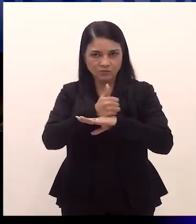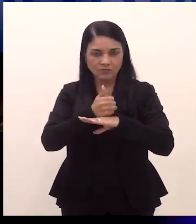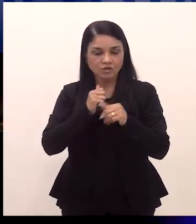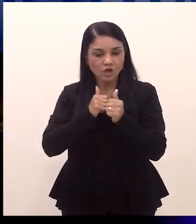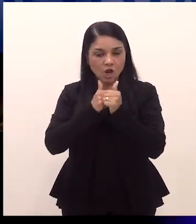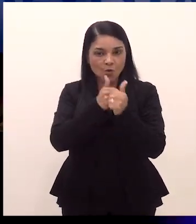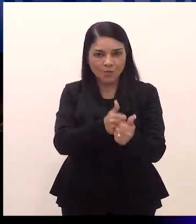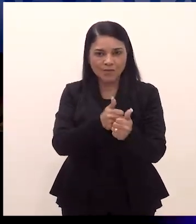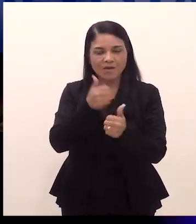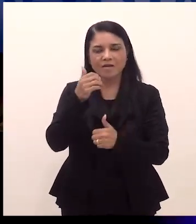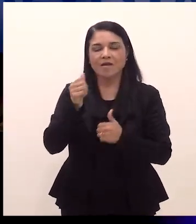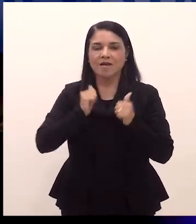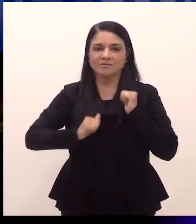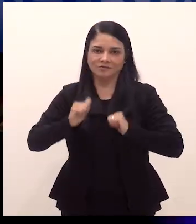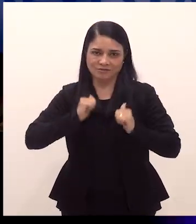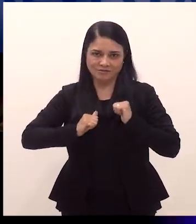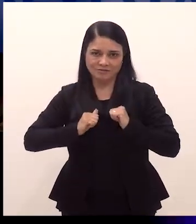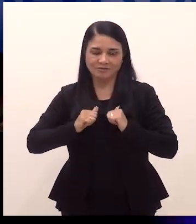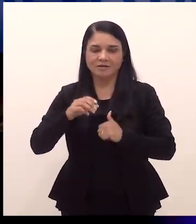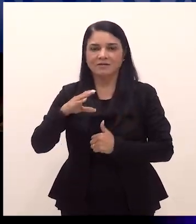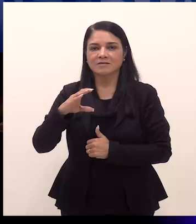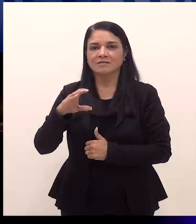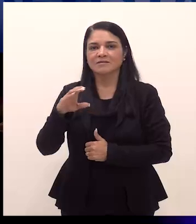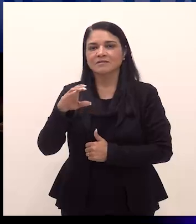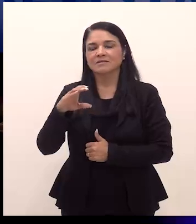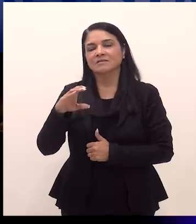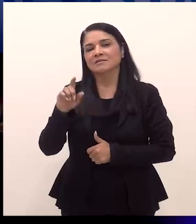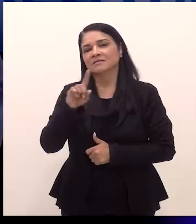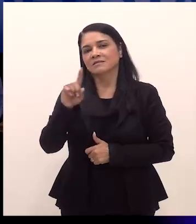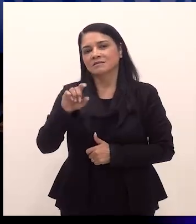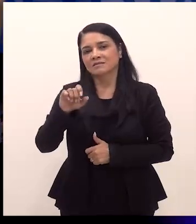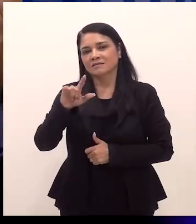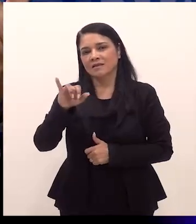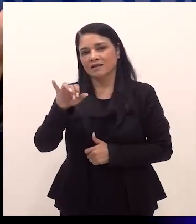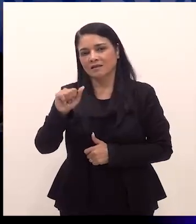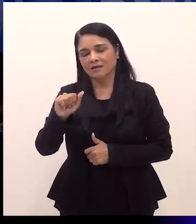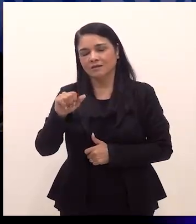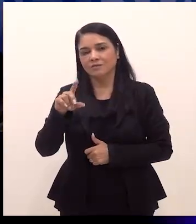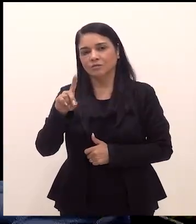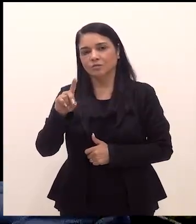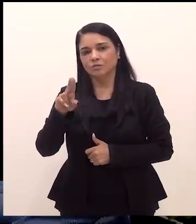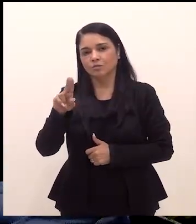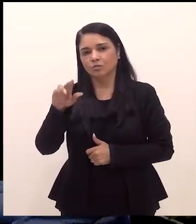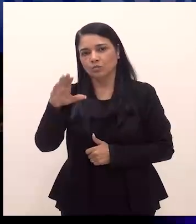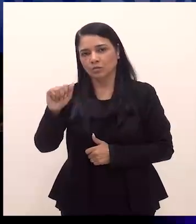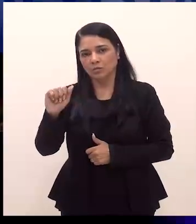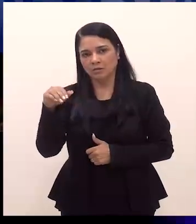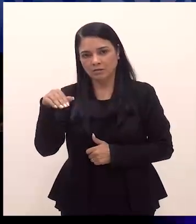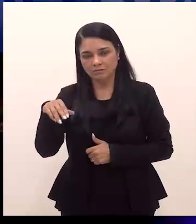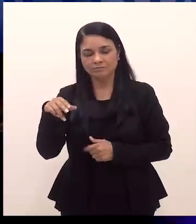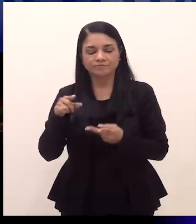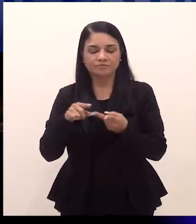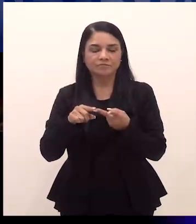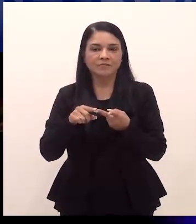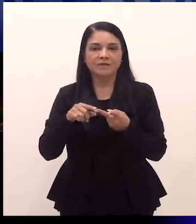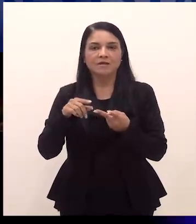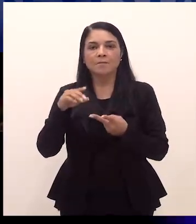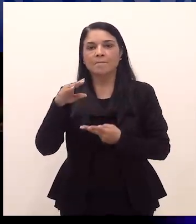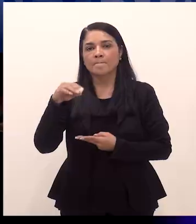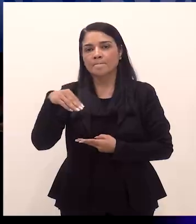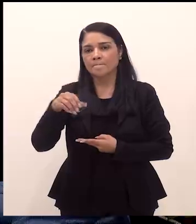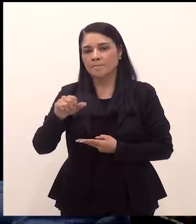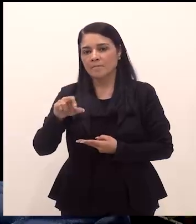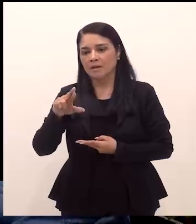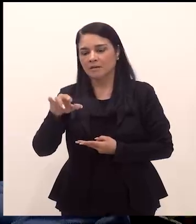de acompanhar artistas. Então, acompanhei de Zélia Duncan, a Maria Bethânia, recentemente. Fiquei 2 anos na banda da Maria Bethânia. E